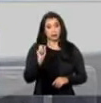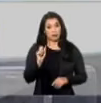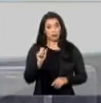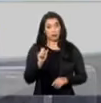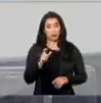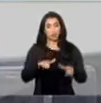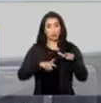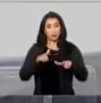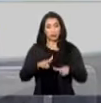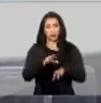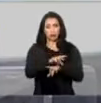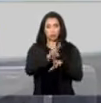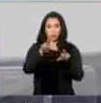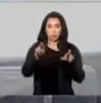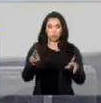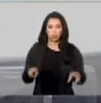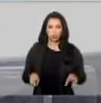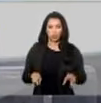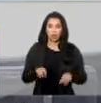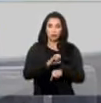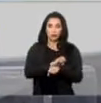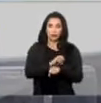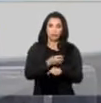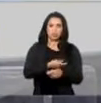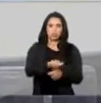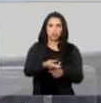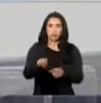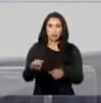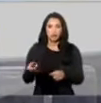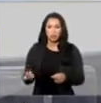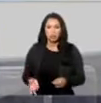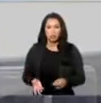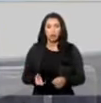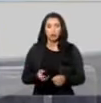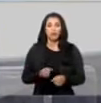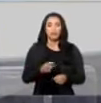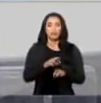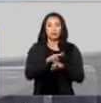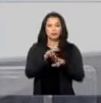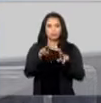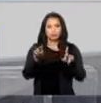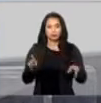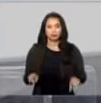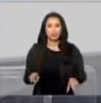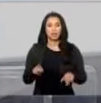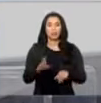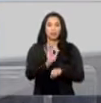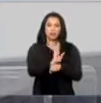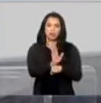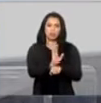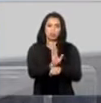da área de distribuição de filmes da Embrafilme e depois foi o formulador da Ancine. A